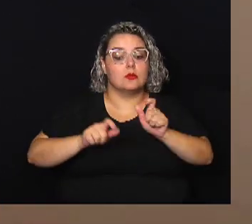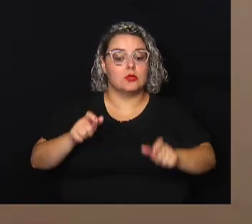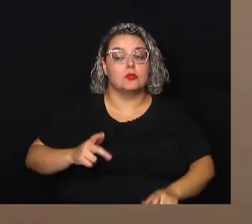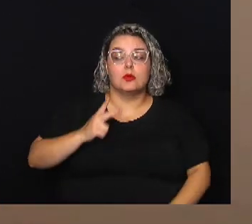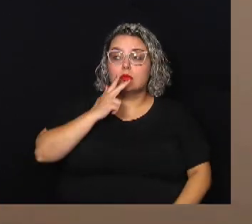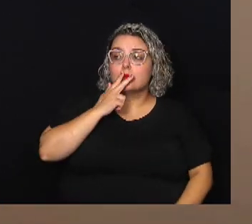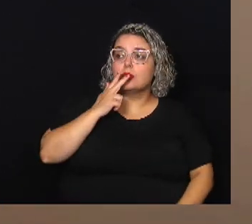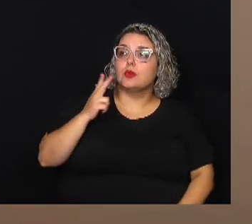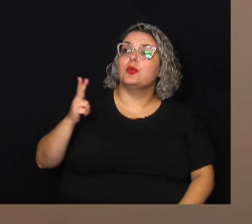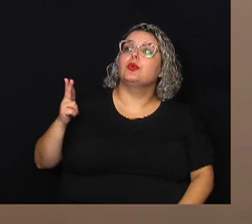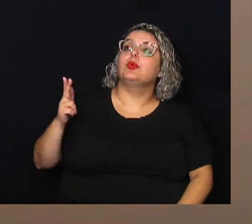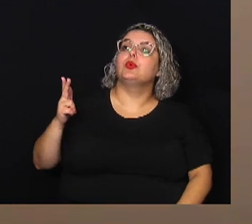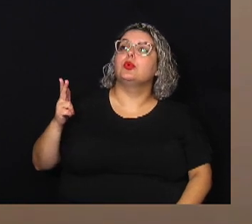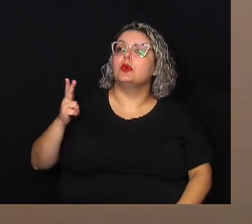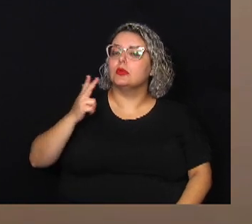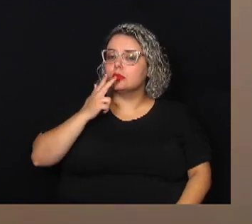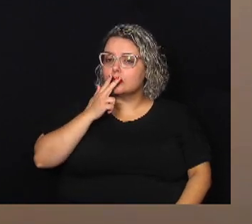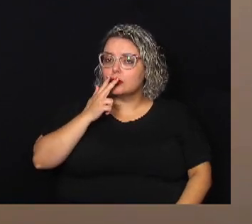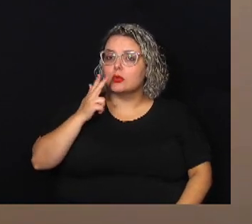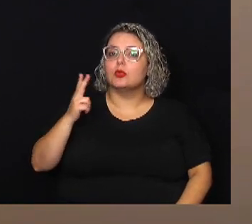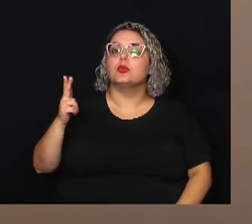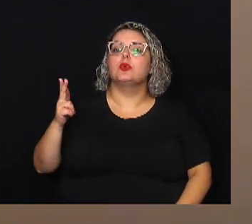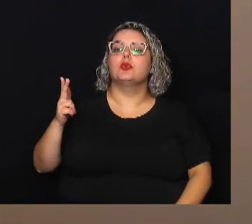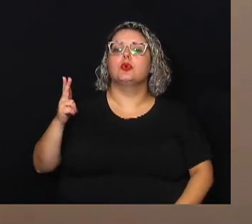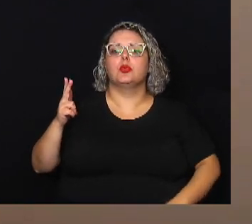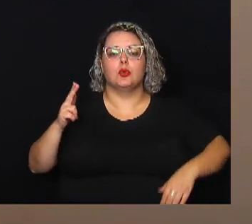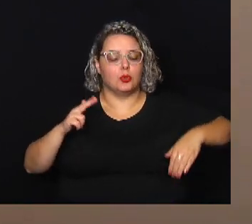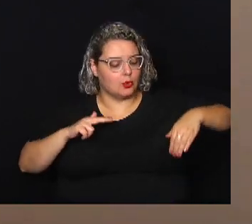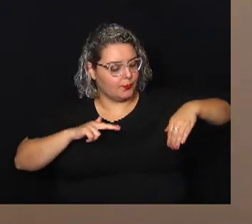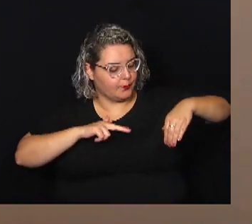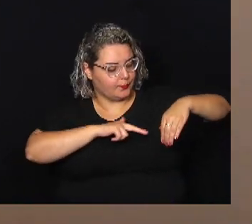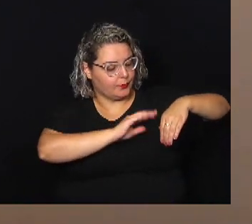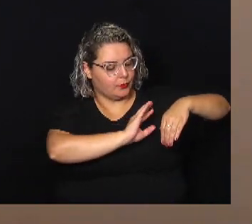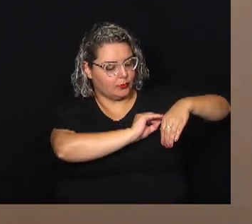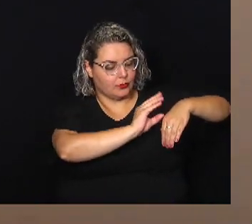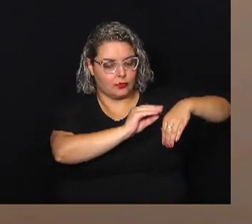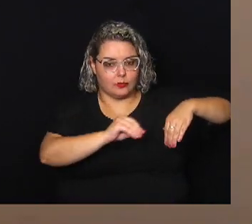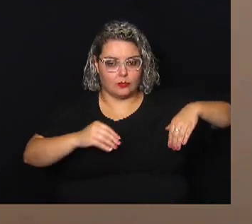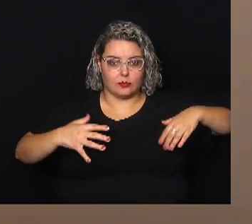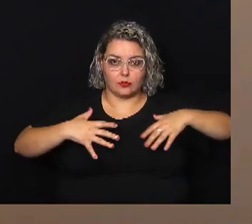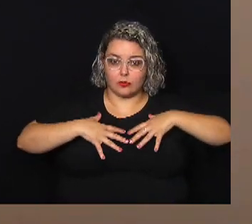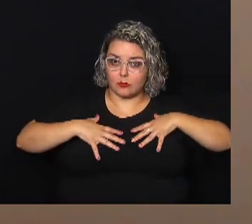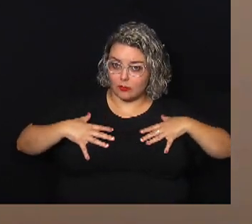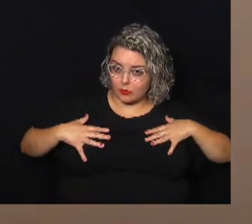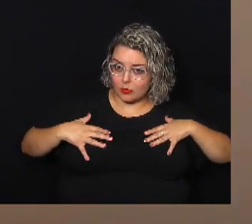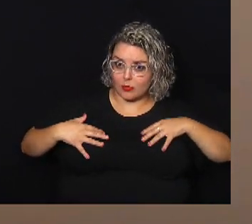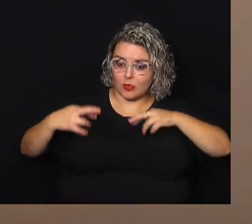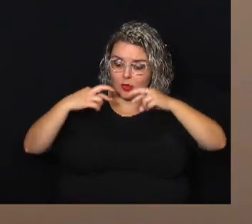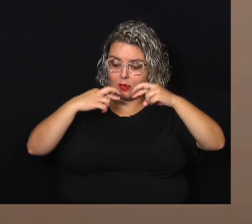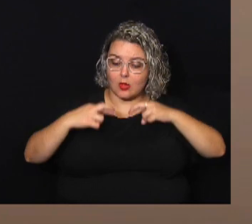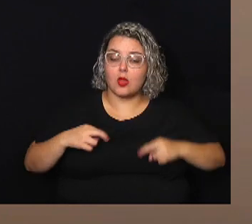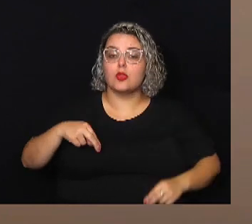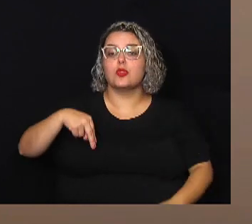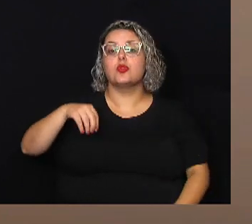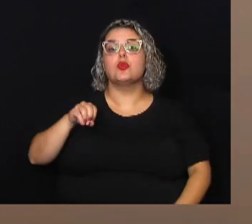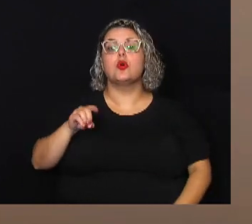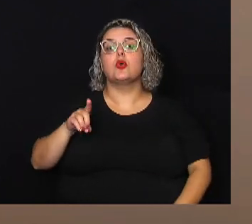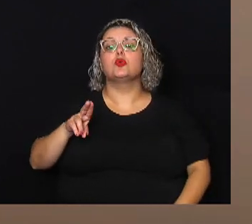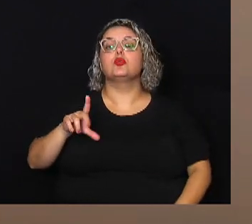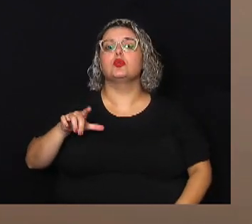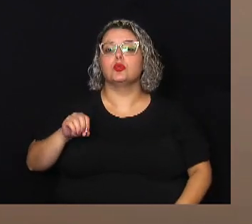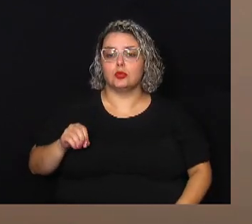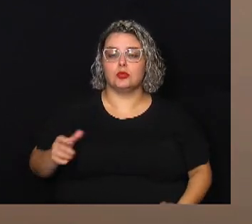são candidatos à tomografia de tórax de baixa dosagem para rastreamento de nódulo pulmonar. Isso também